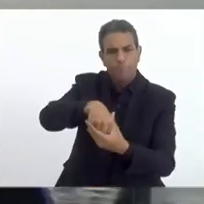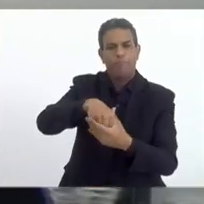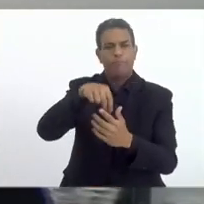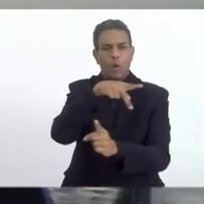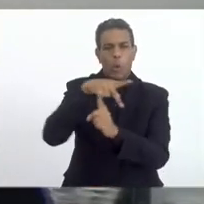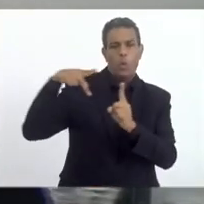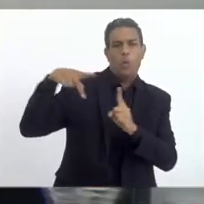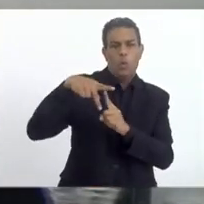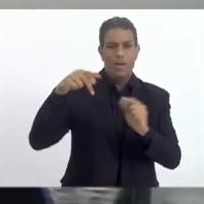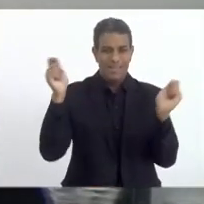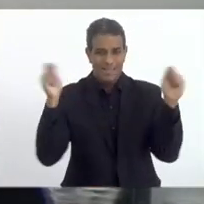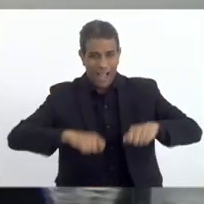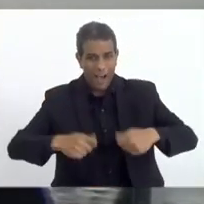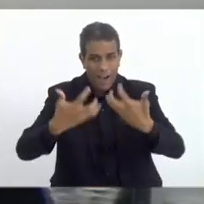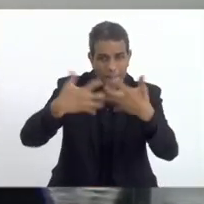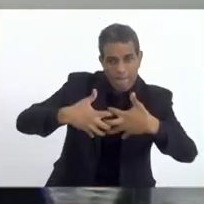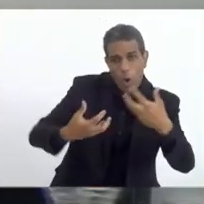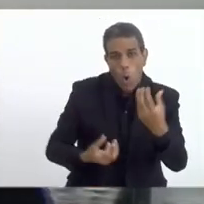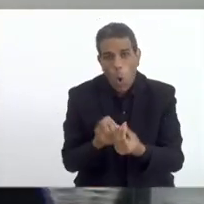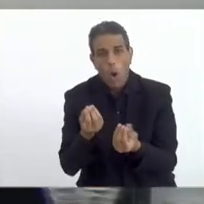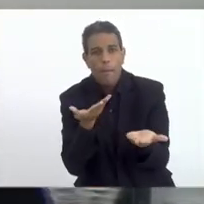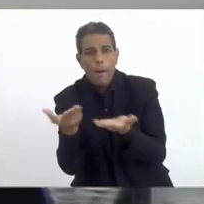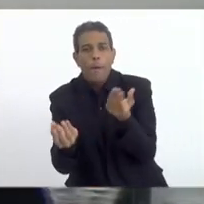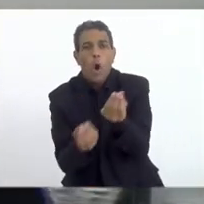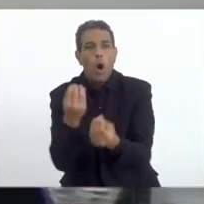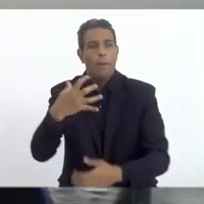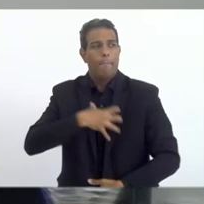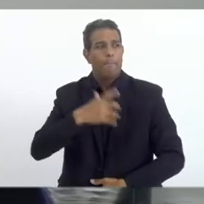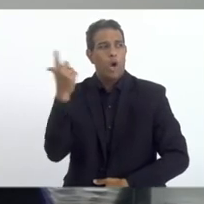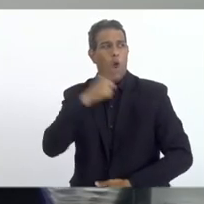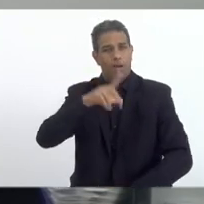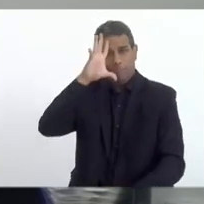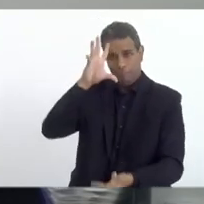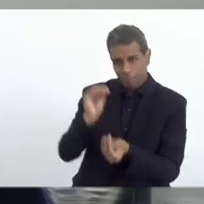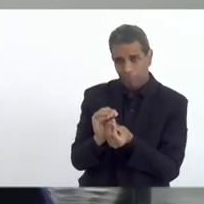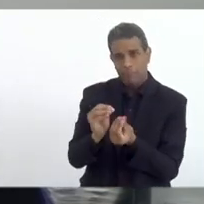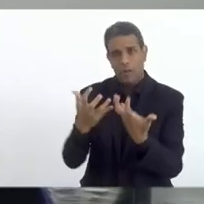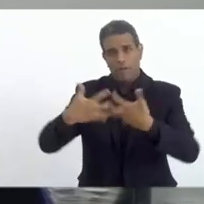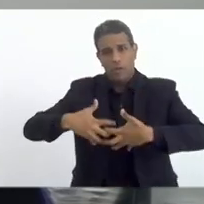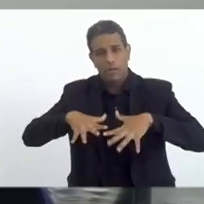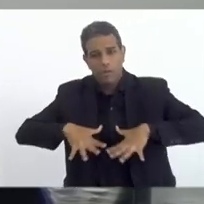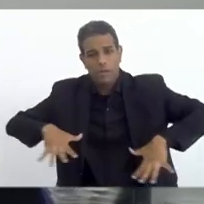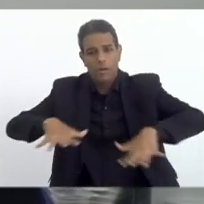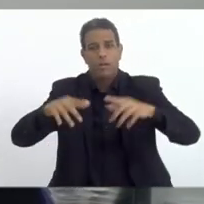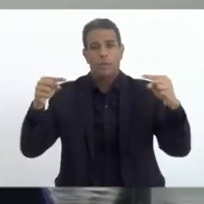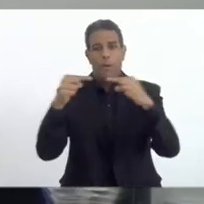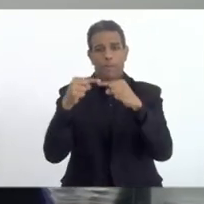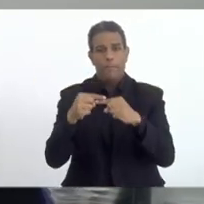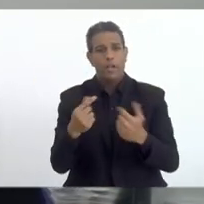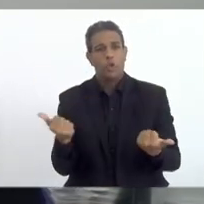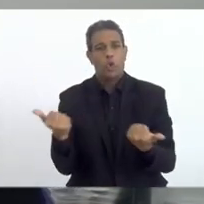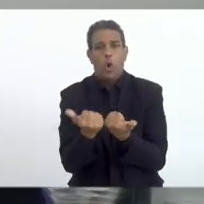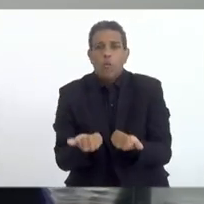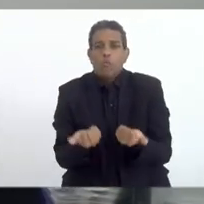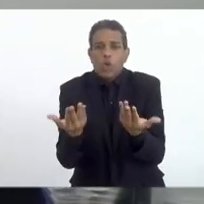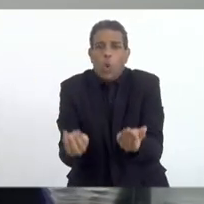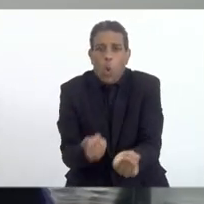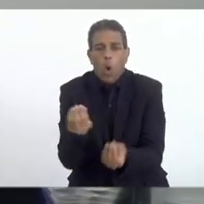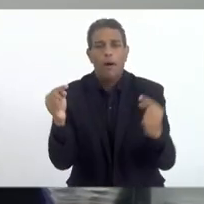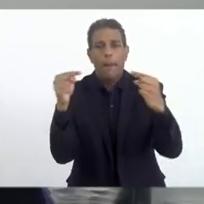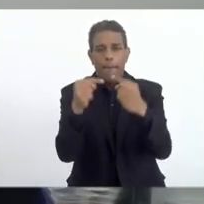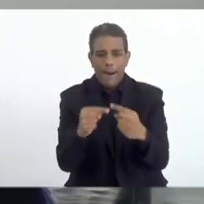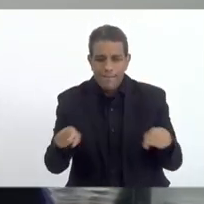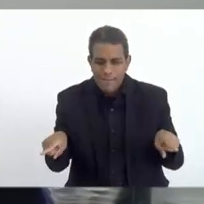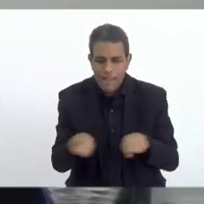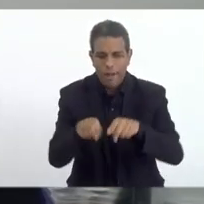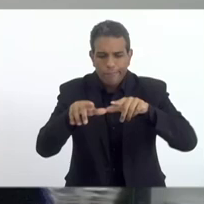ele não funciona só com especialistas, nem só com assistentes. Ele funciona com o corpo completo,